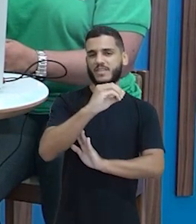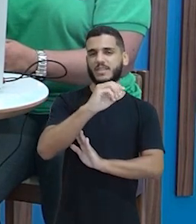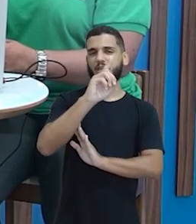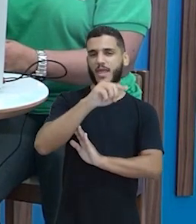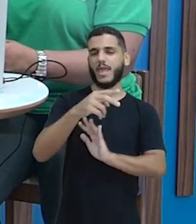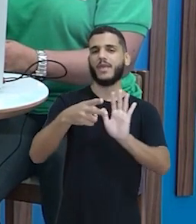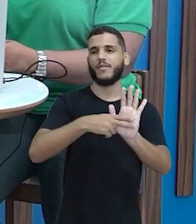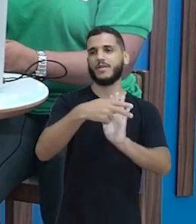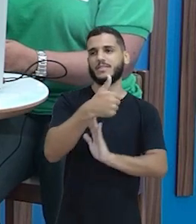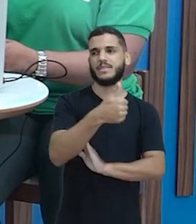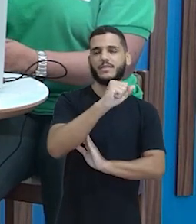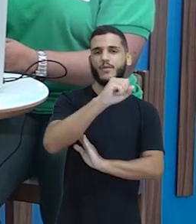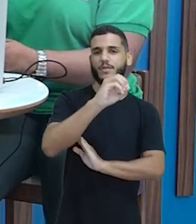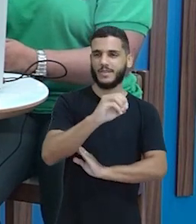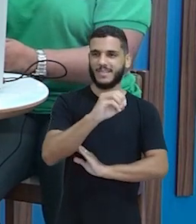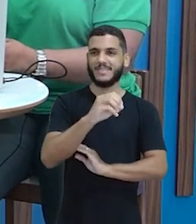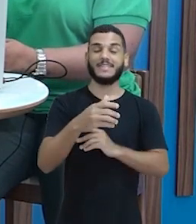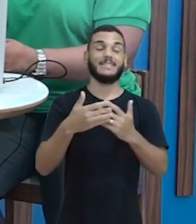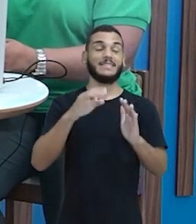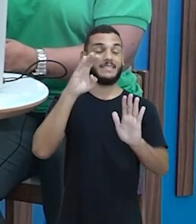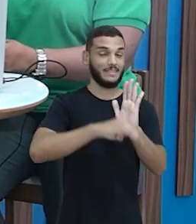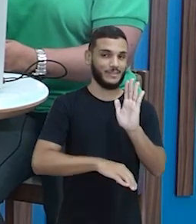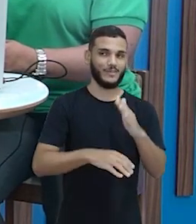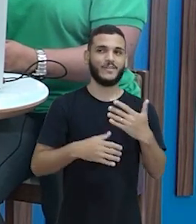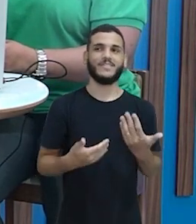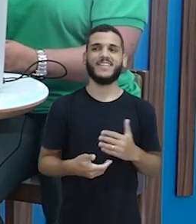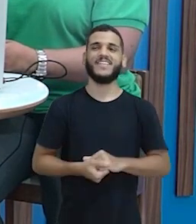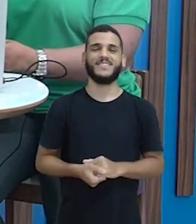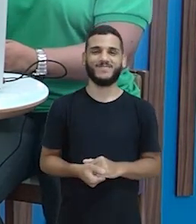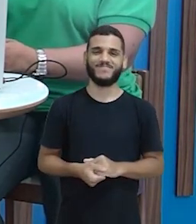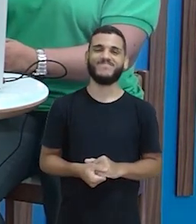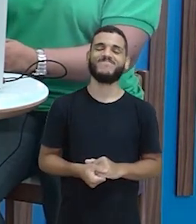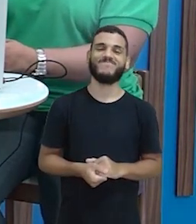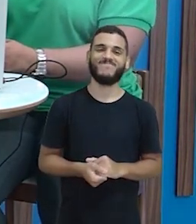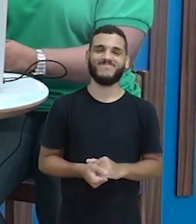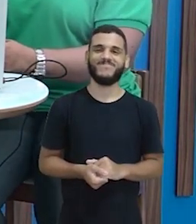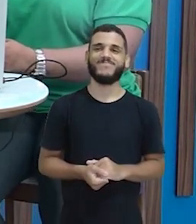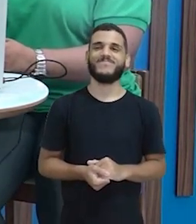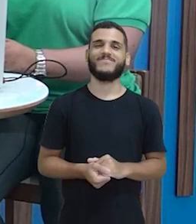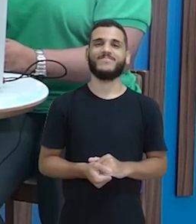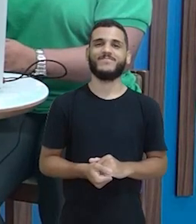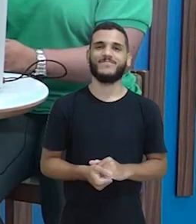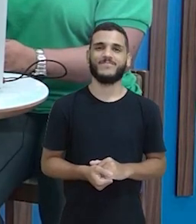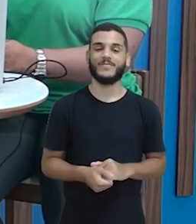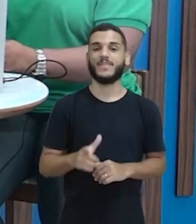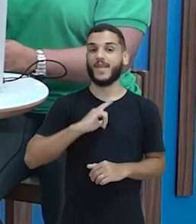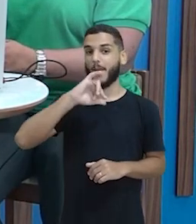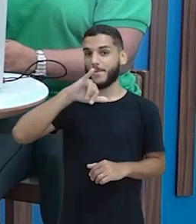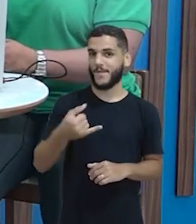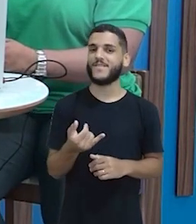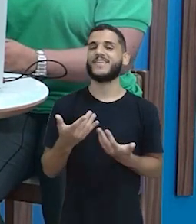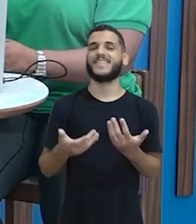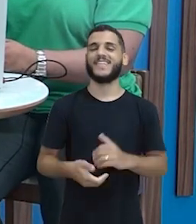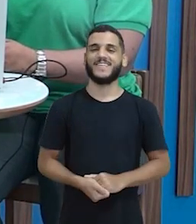180 bebê ela descobre olha como é que faz aproveitar a promoção